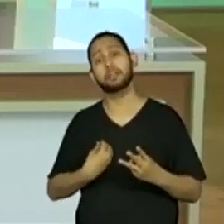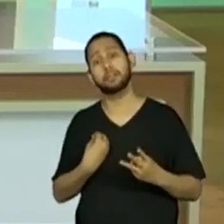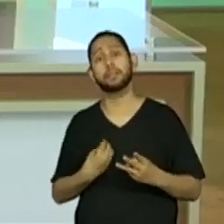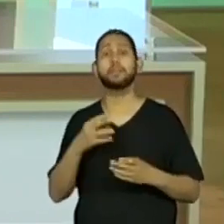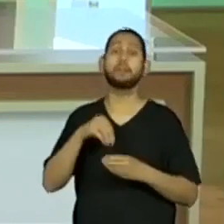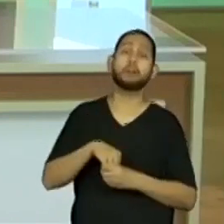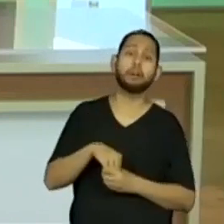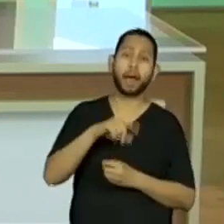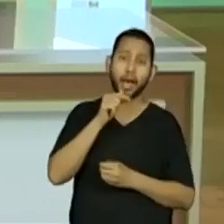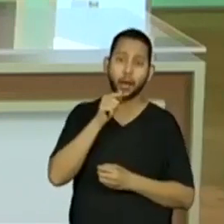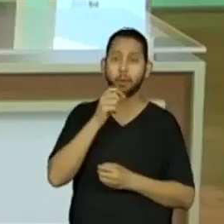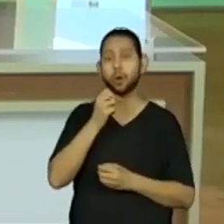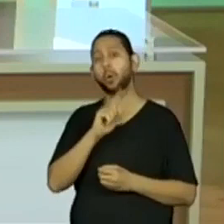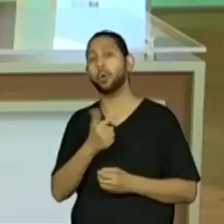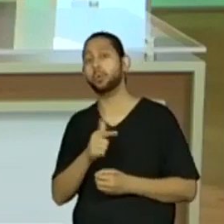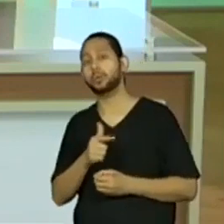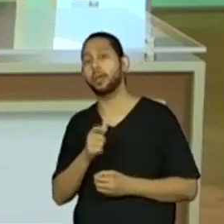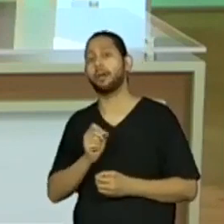da ausência